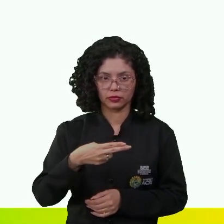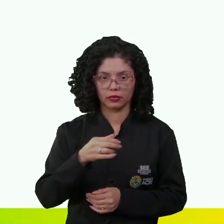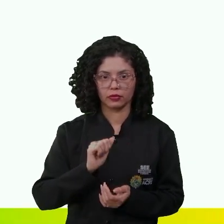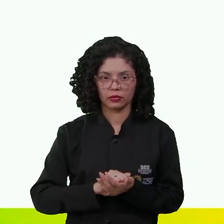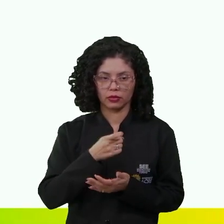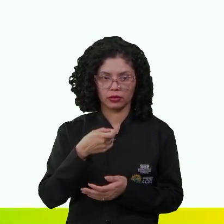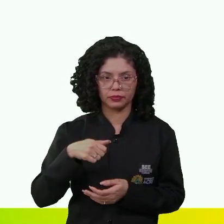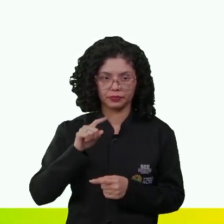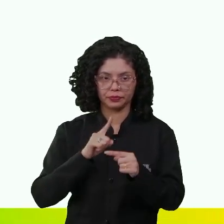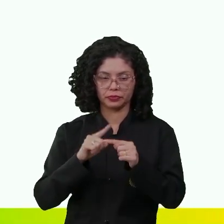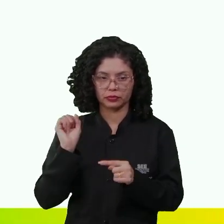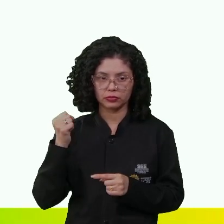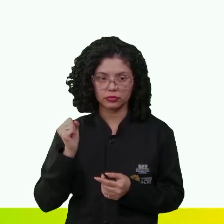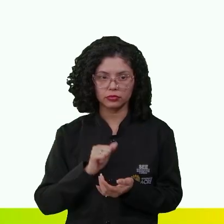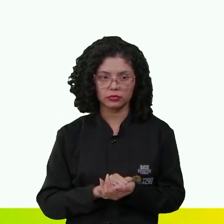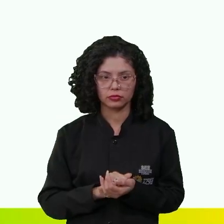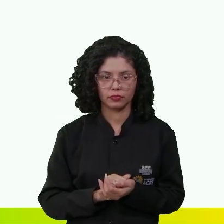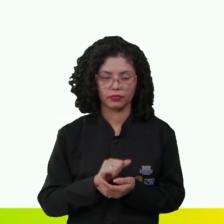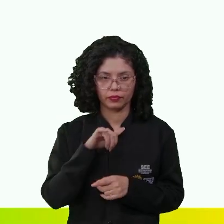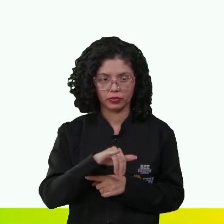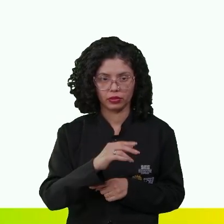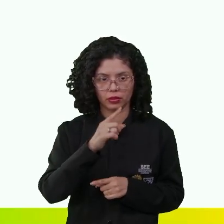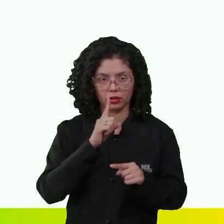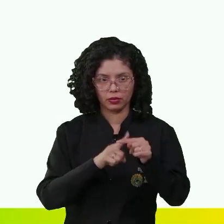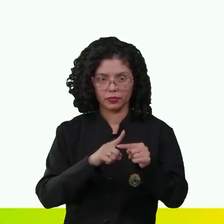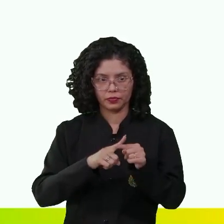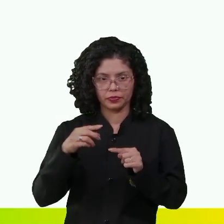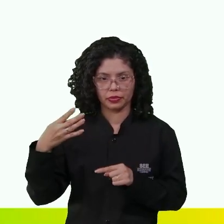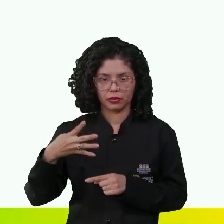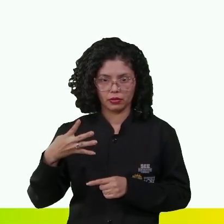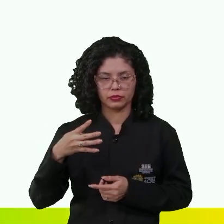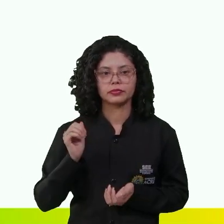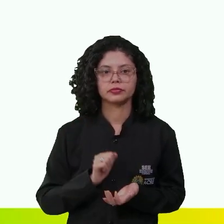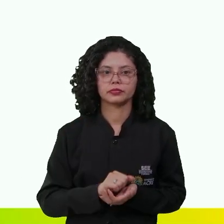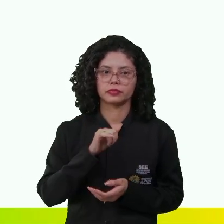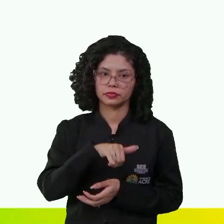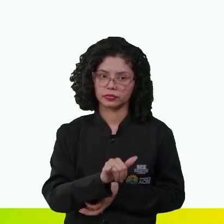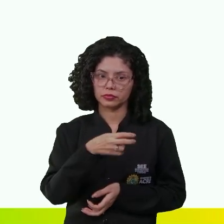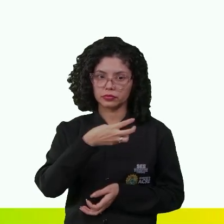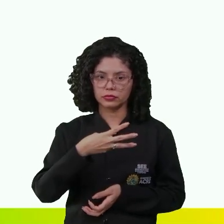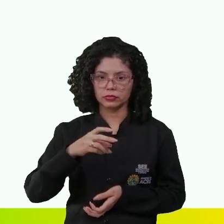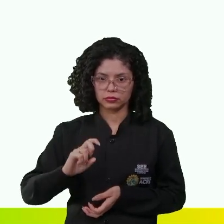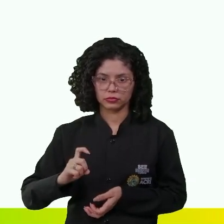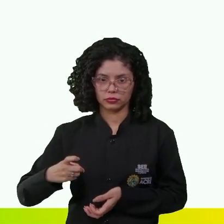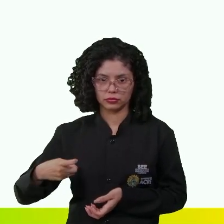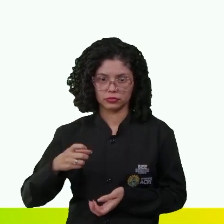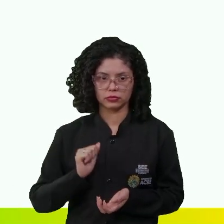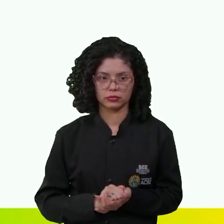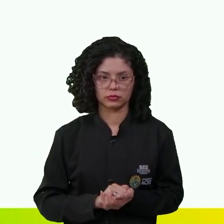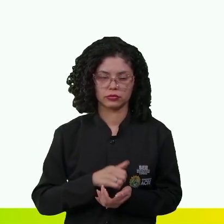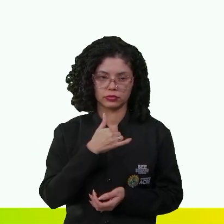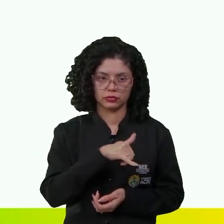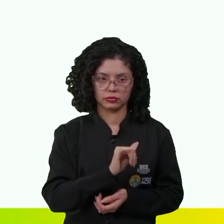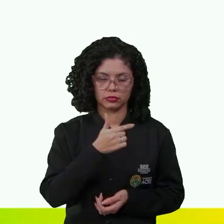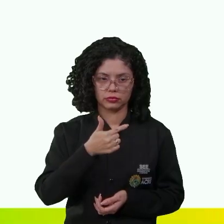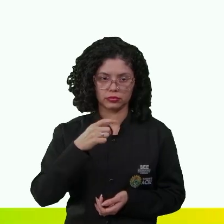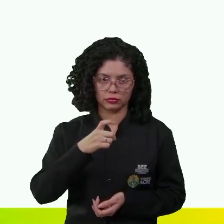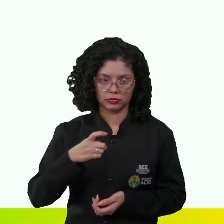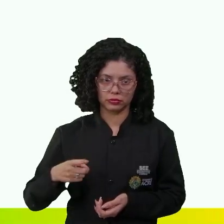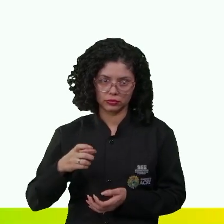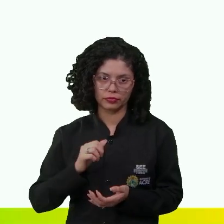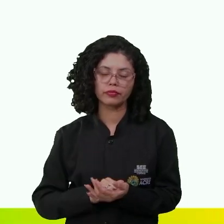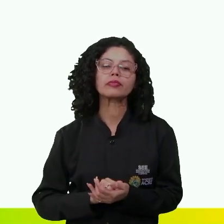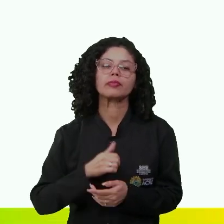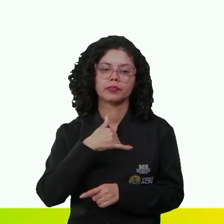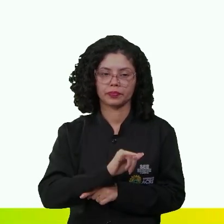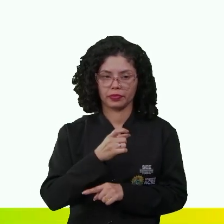8. Letra B, Y é igual a X mais 4. Y é igual a 3X. Y é igual a 2X.